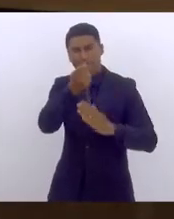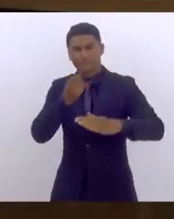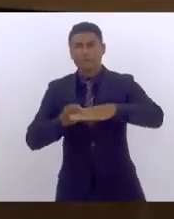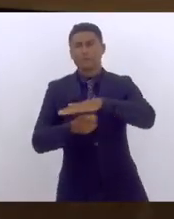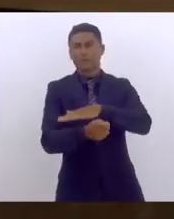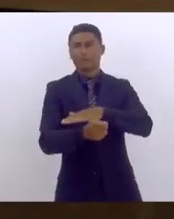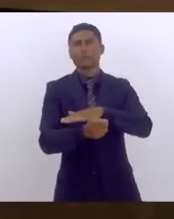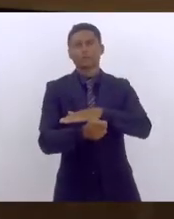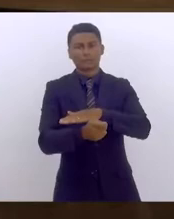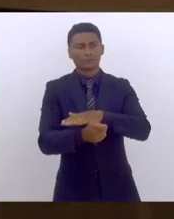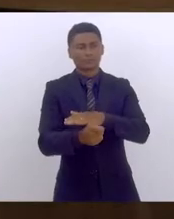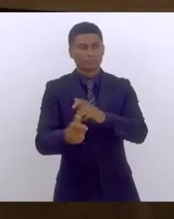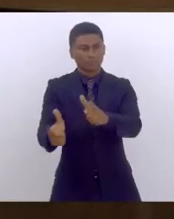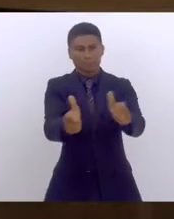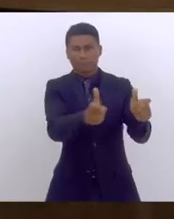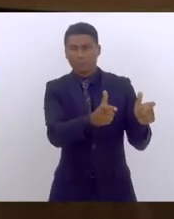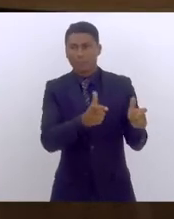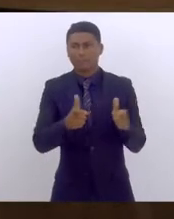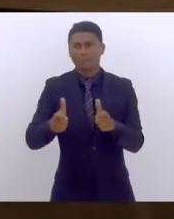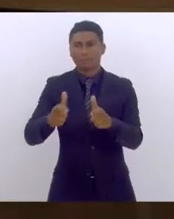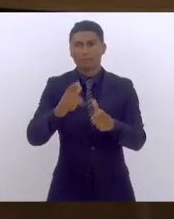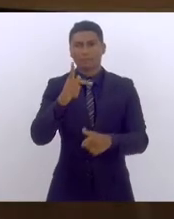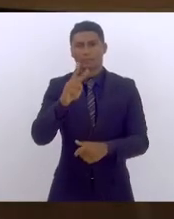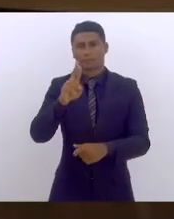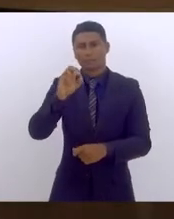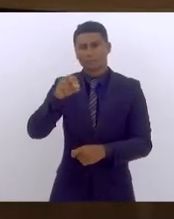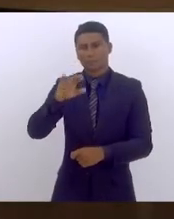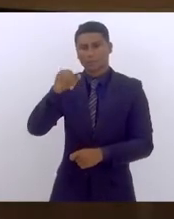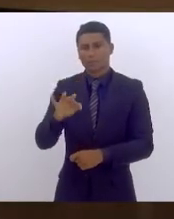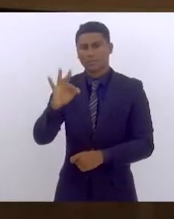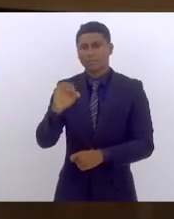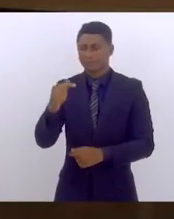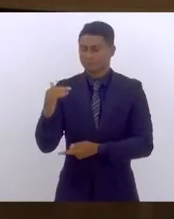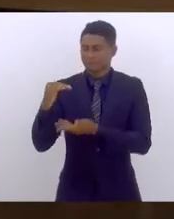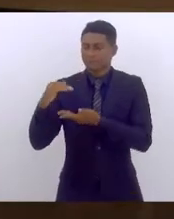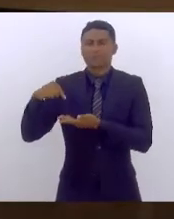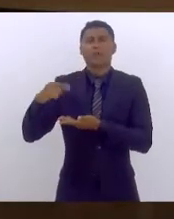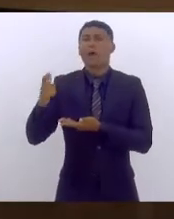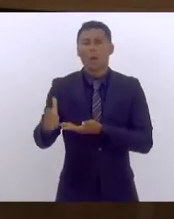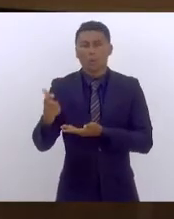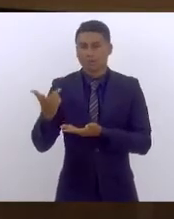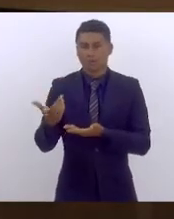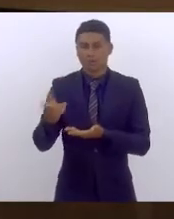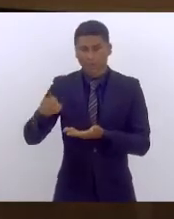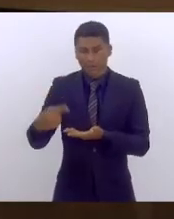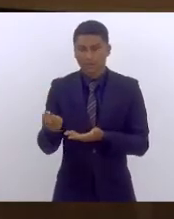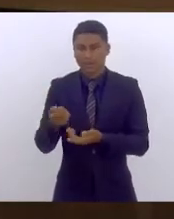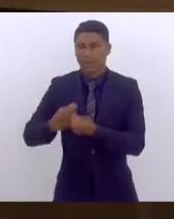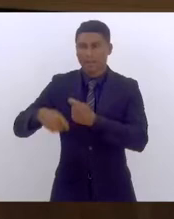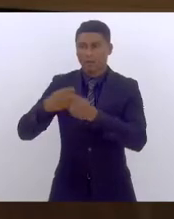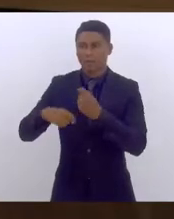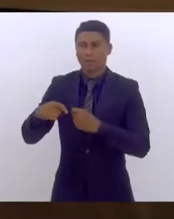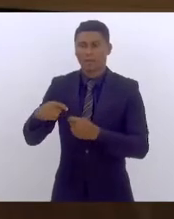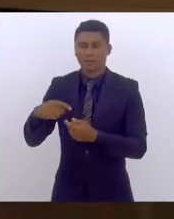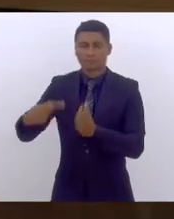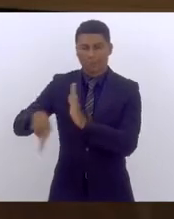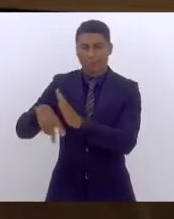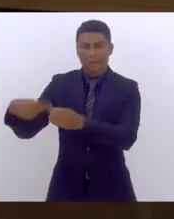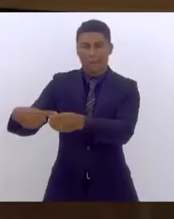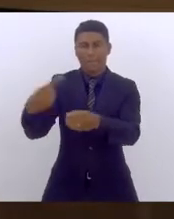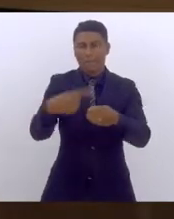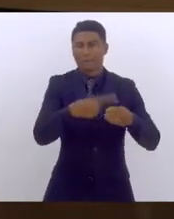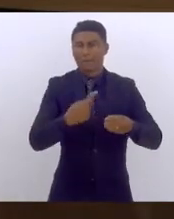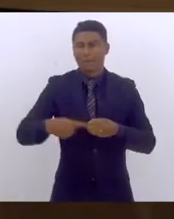Investimento Local e Ampliado, PROINVE, com recursos do Fundo de Recuperação Econômica dos Municípios